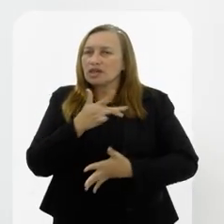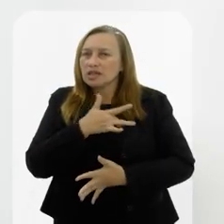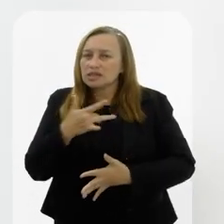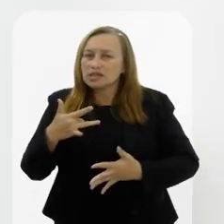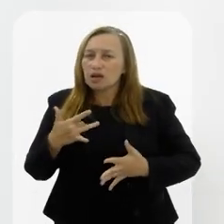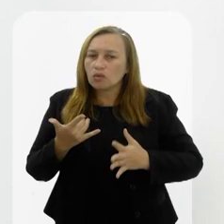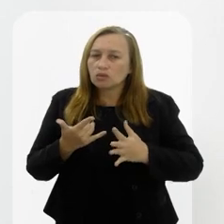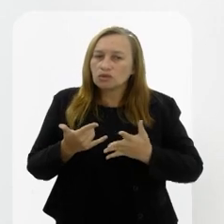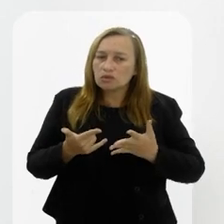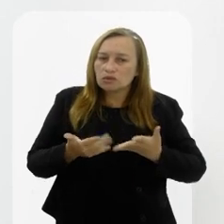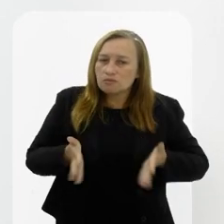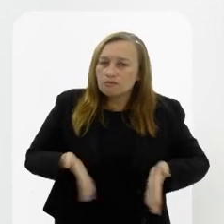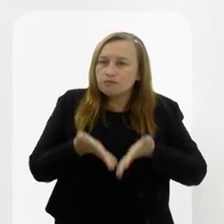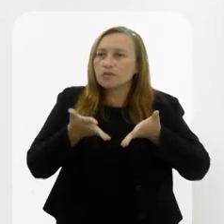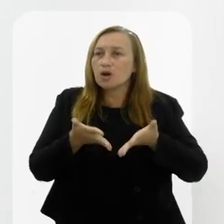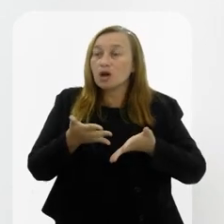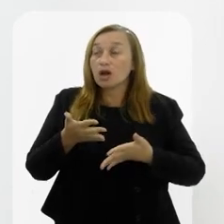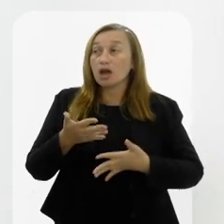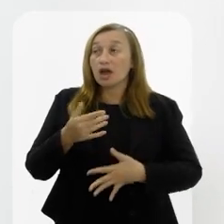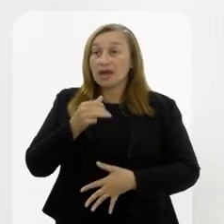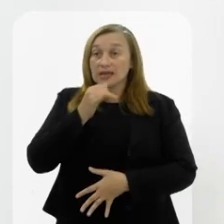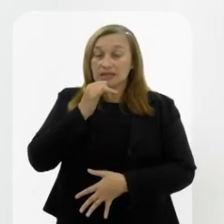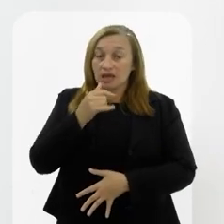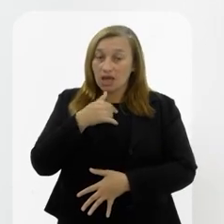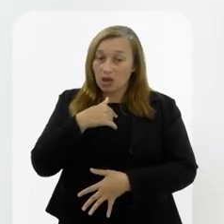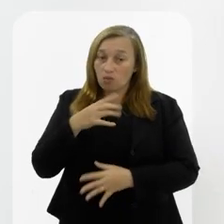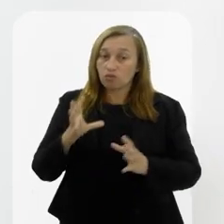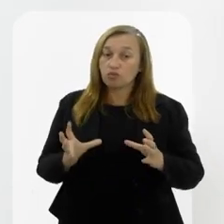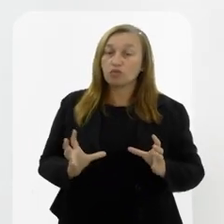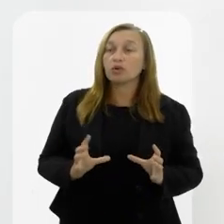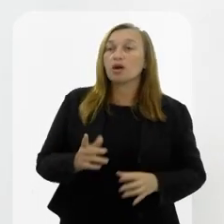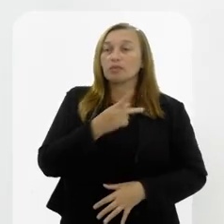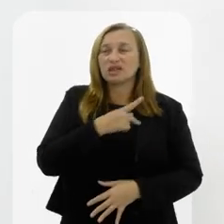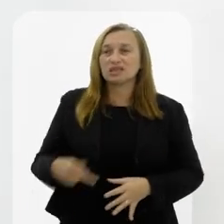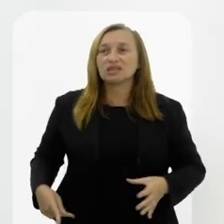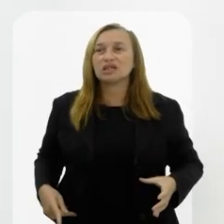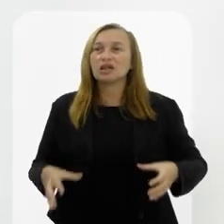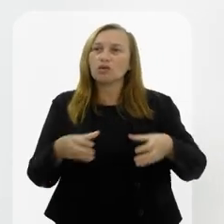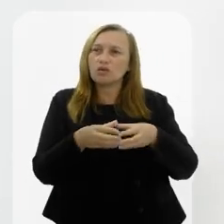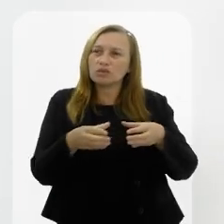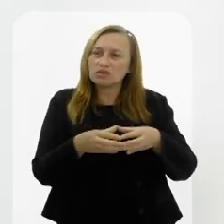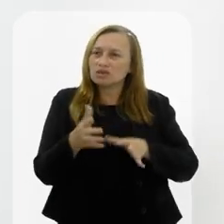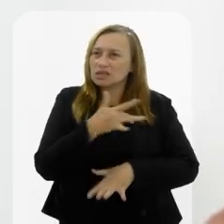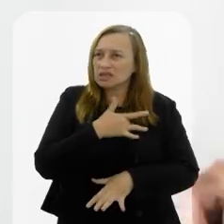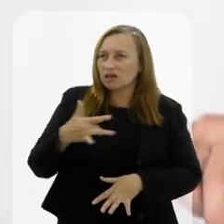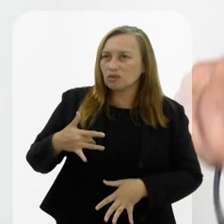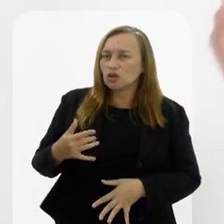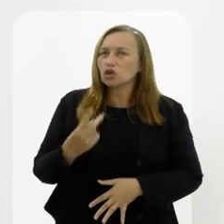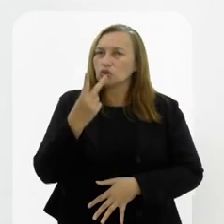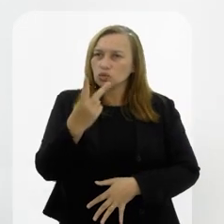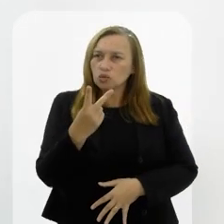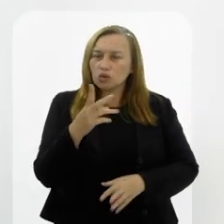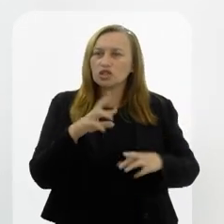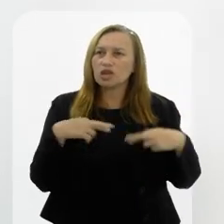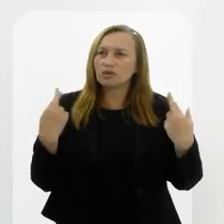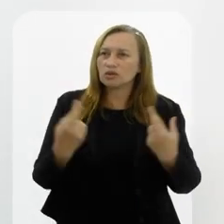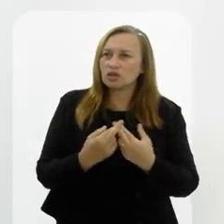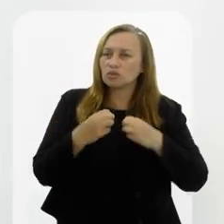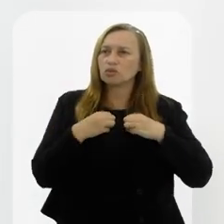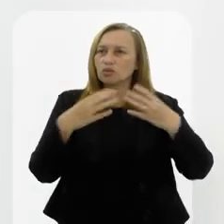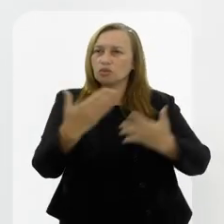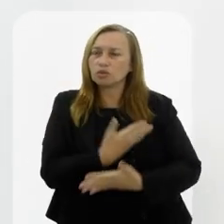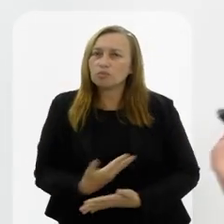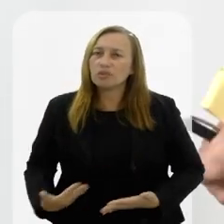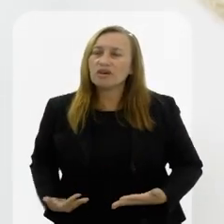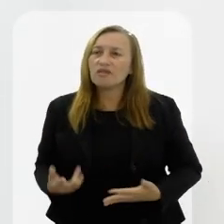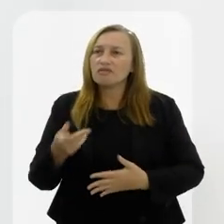holístico que a saúde nos impõe, por exemplo, eu, enquanto presidente da Comissão de Saúde, promovi